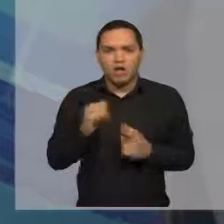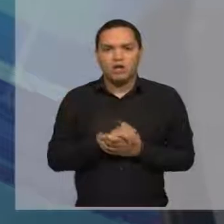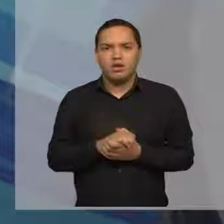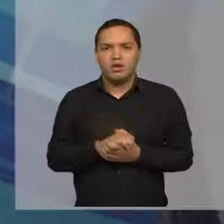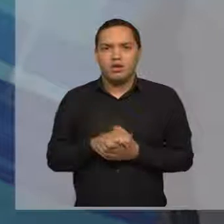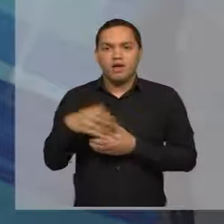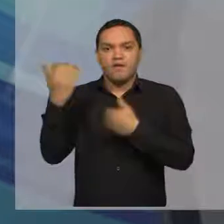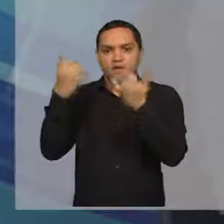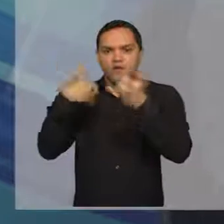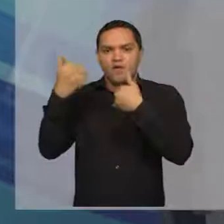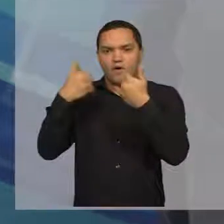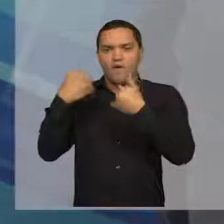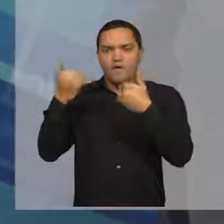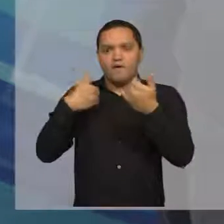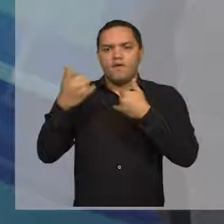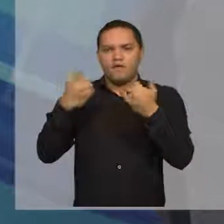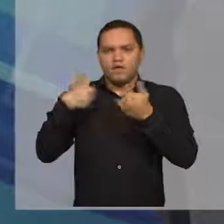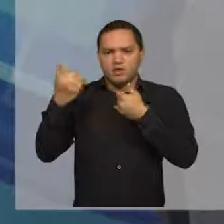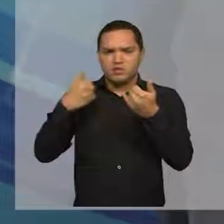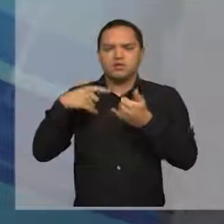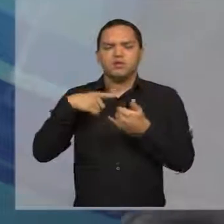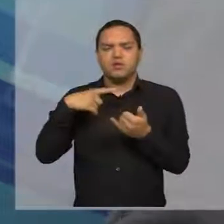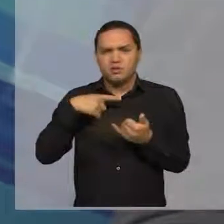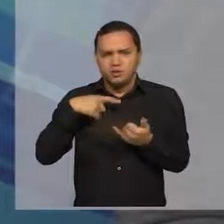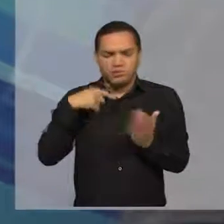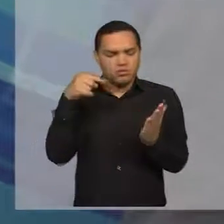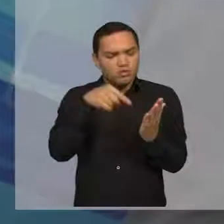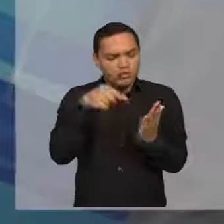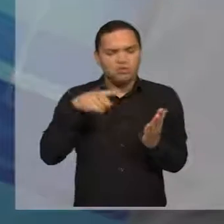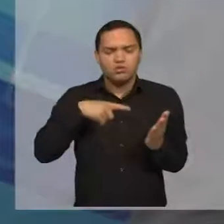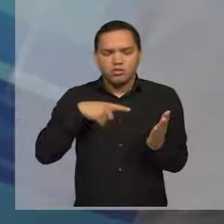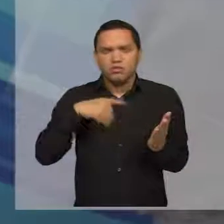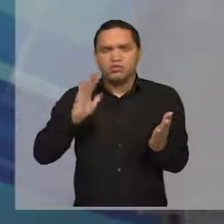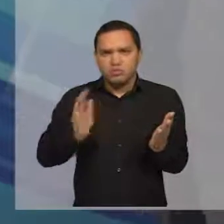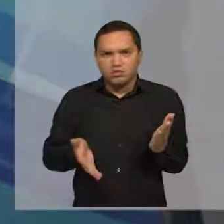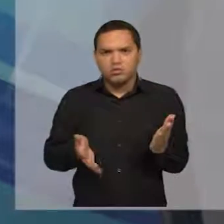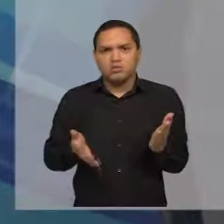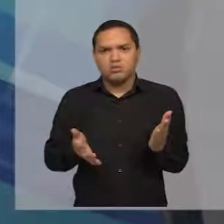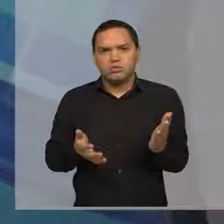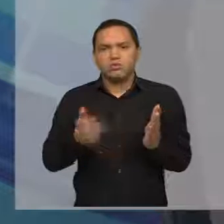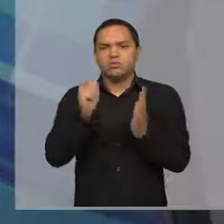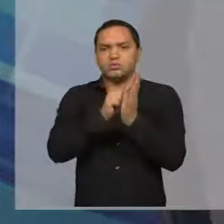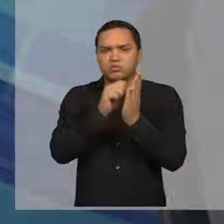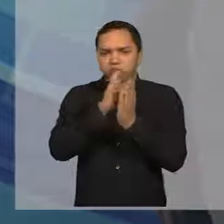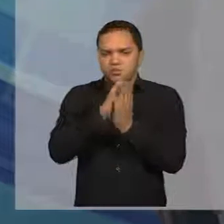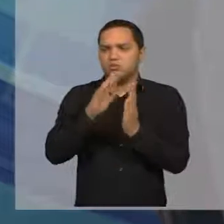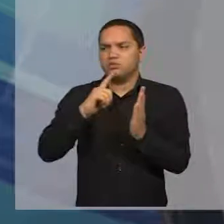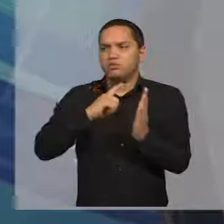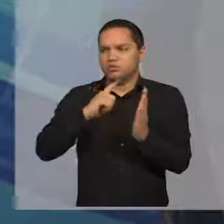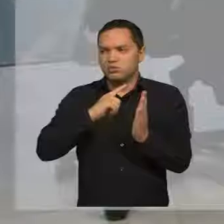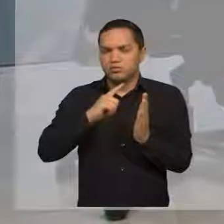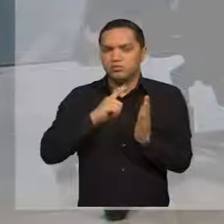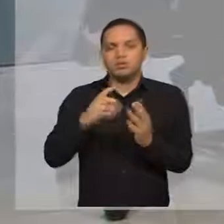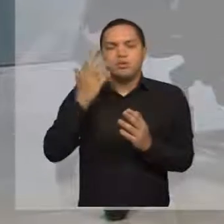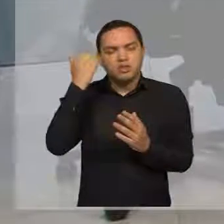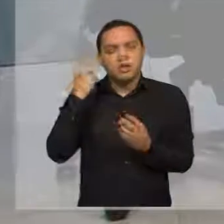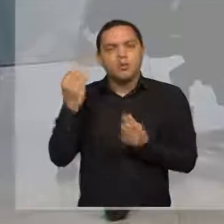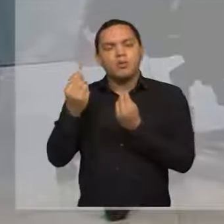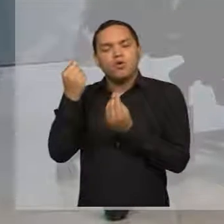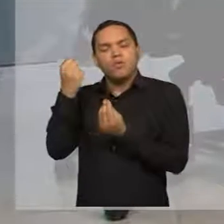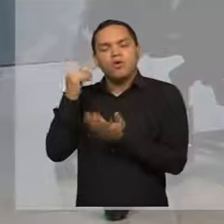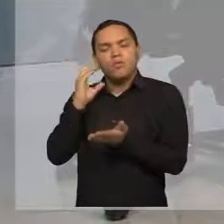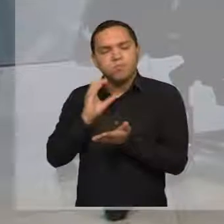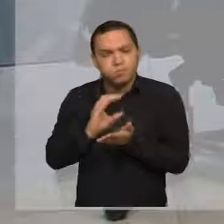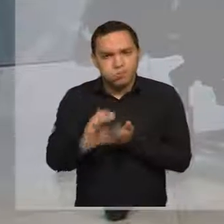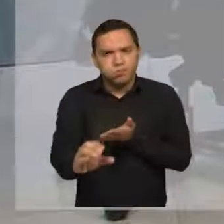essas informações estão aí, está tudo dado essas informações. Aqui nós temos. Quer dizer, está tudo catalogado. A gente tem o volume de investimento que foram